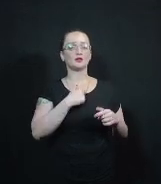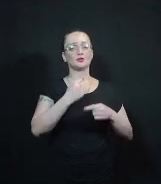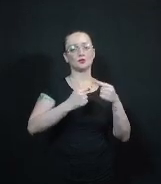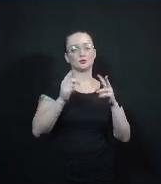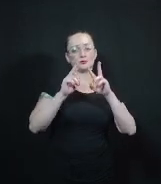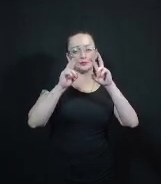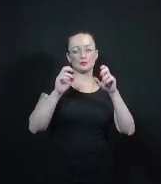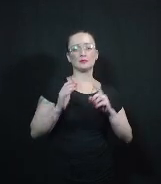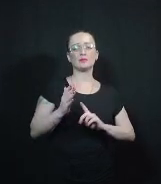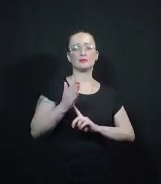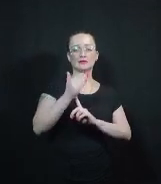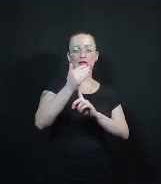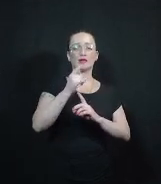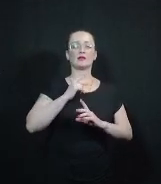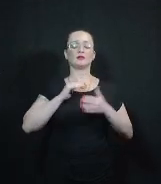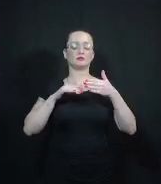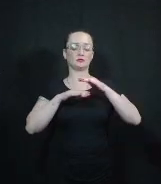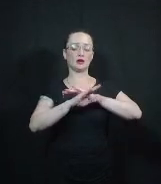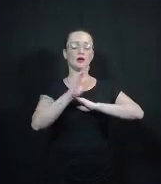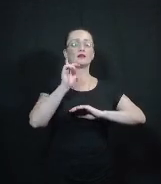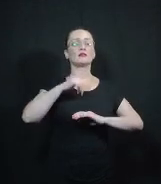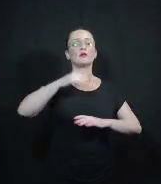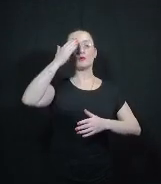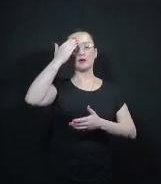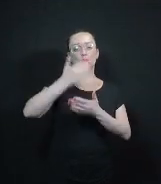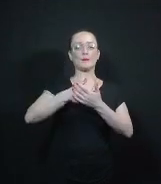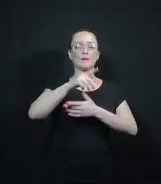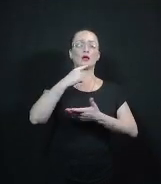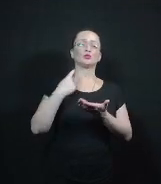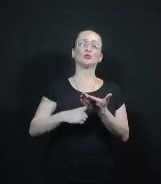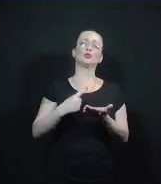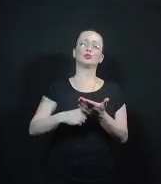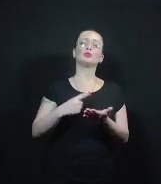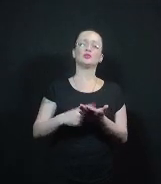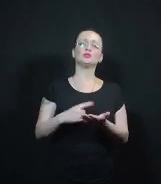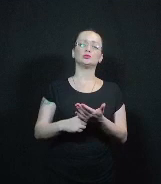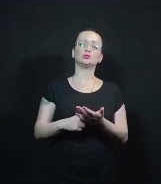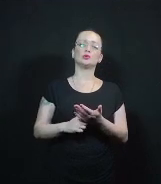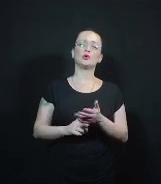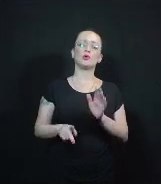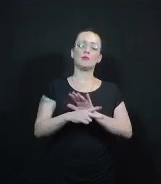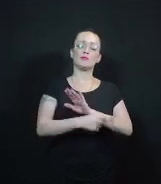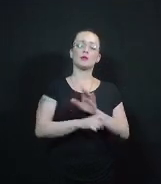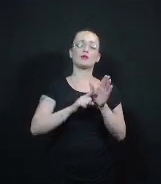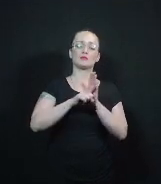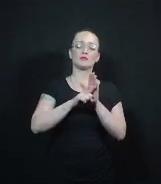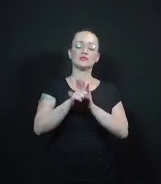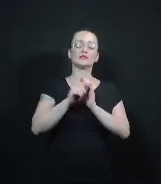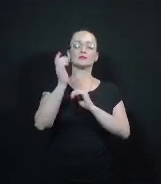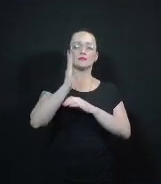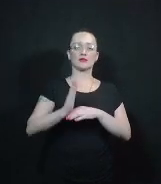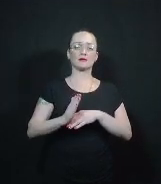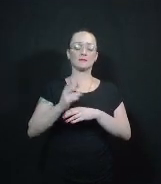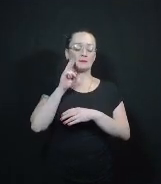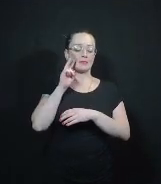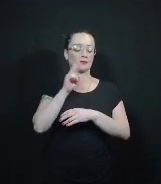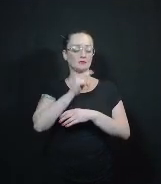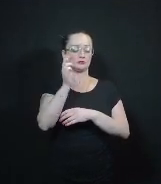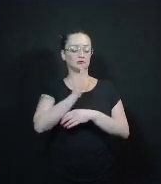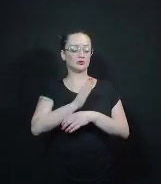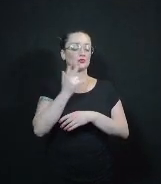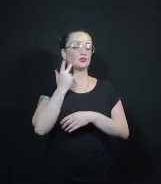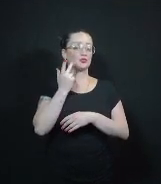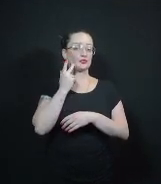técnicas de guardar. Eu acho que é um pouco um compromisso da pesquisa brasileira de olhar para o brasileiro